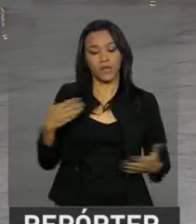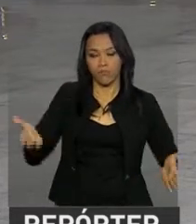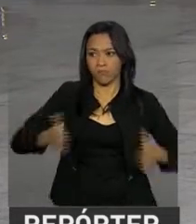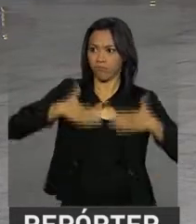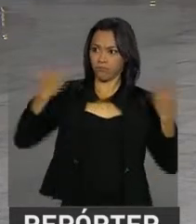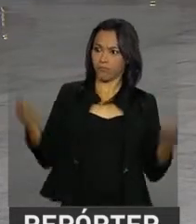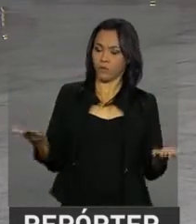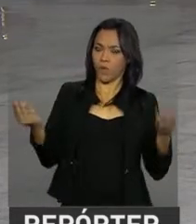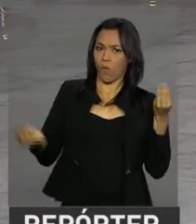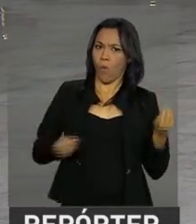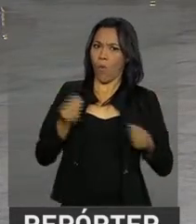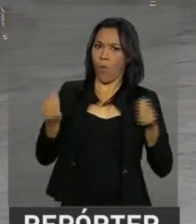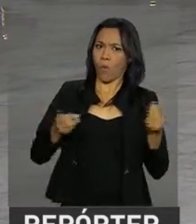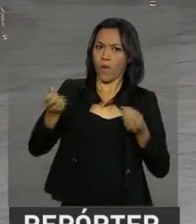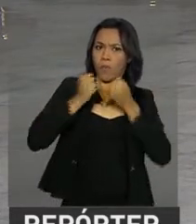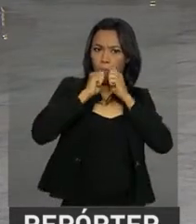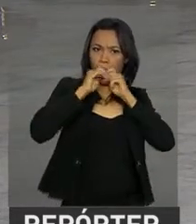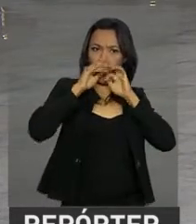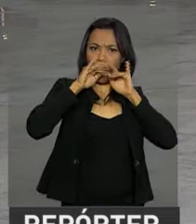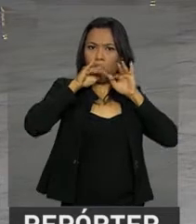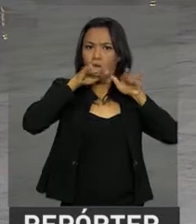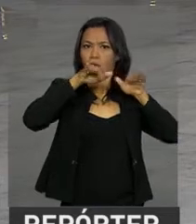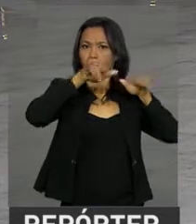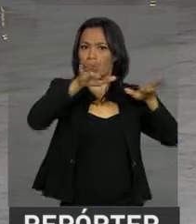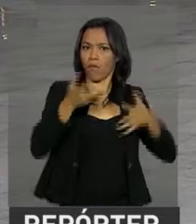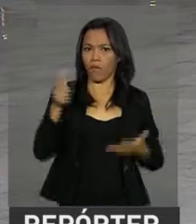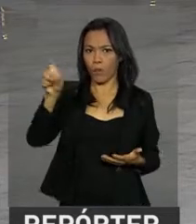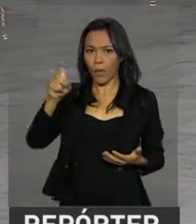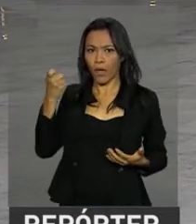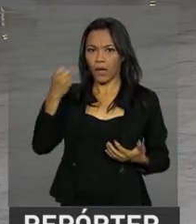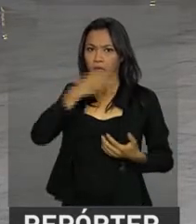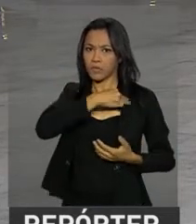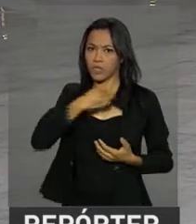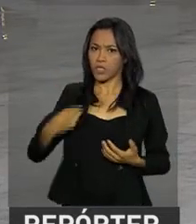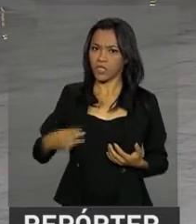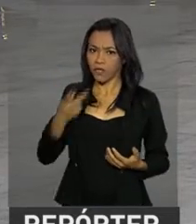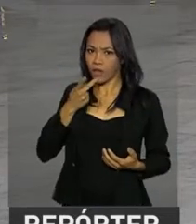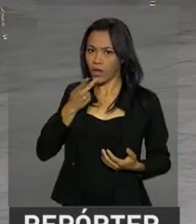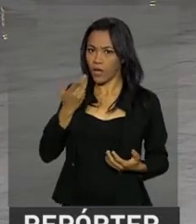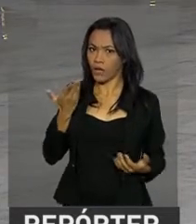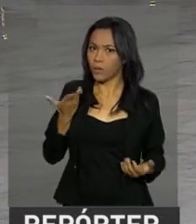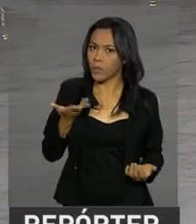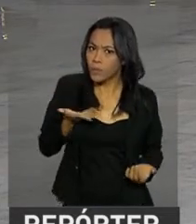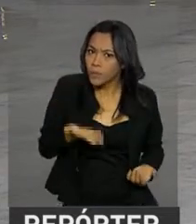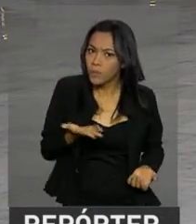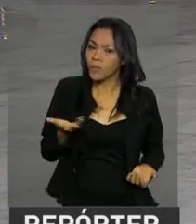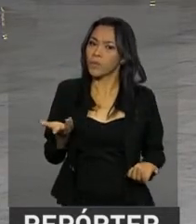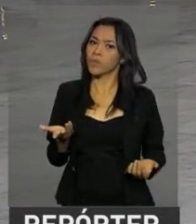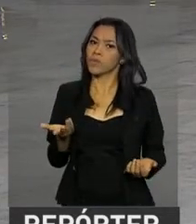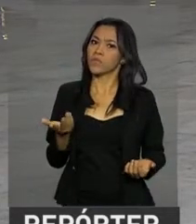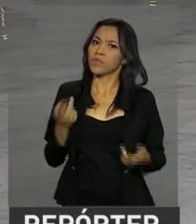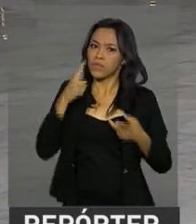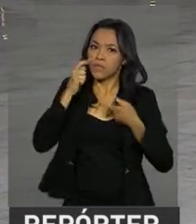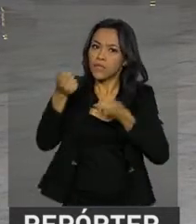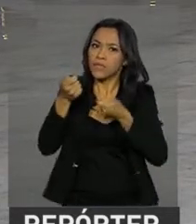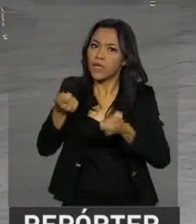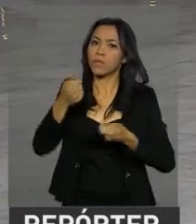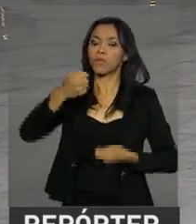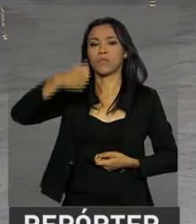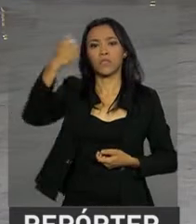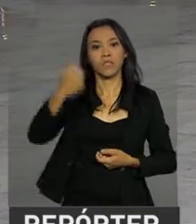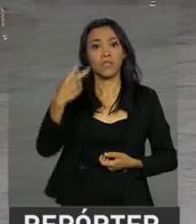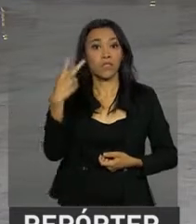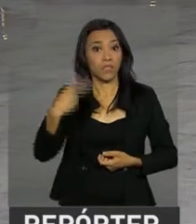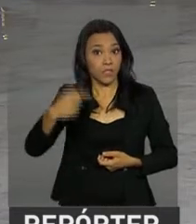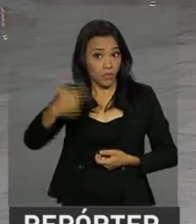surpreso ao saber de boatos de que o ex-ministro Marcelo Calero teria tentado uma segunda reunião com o presidente para